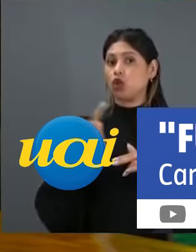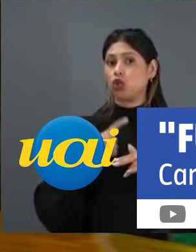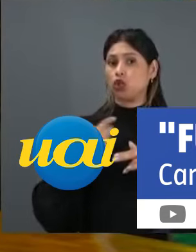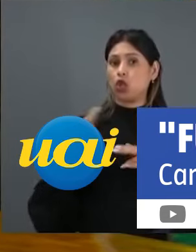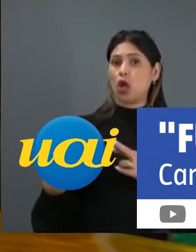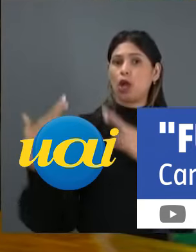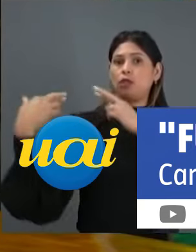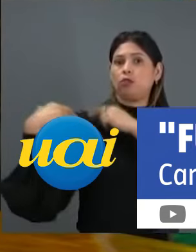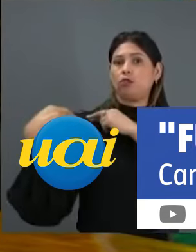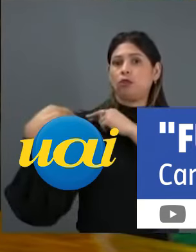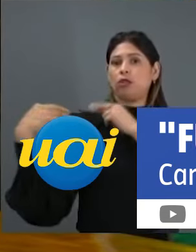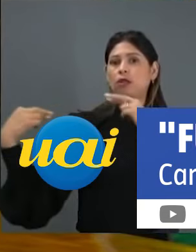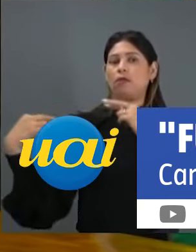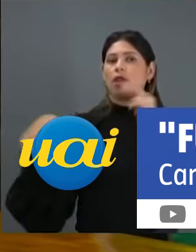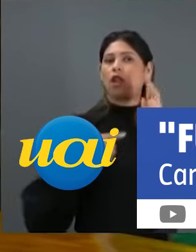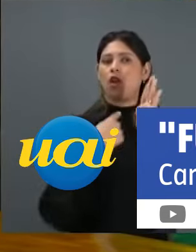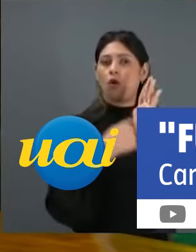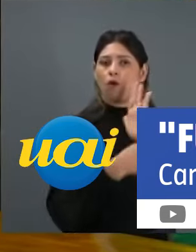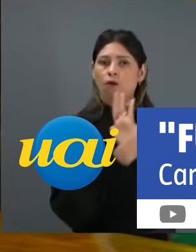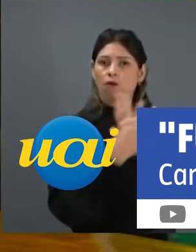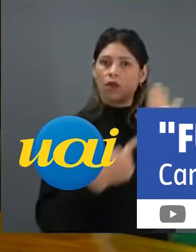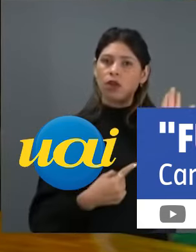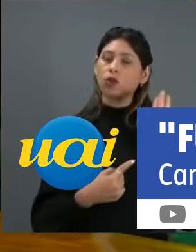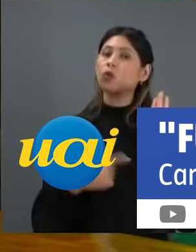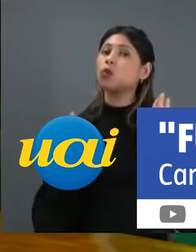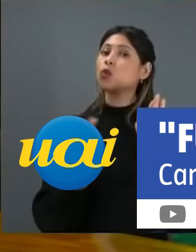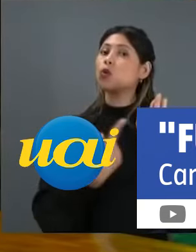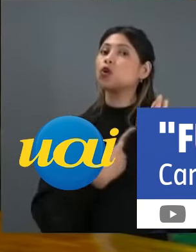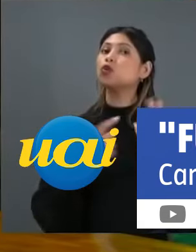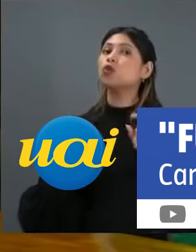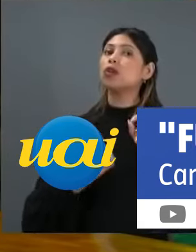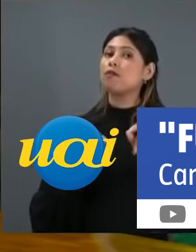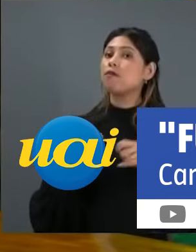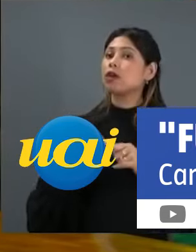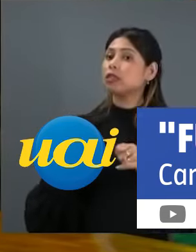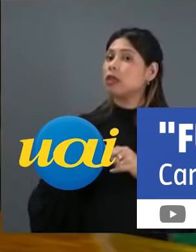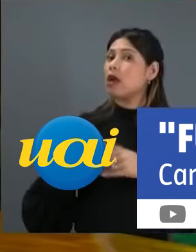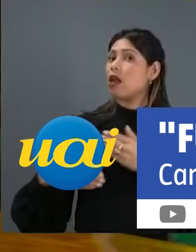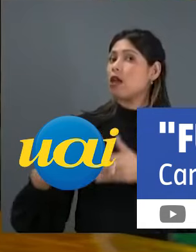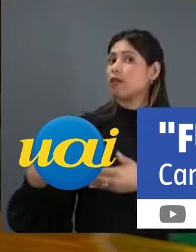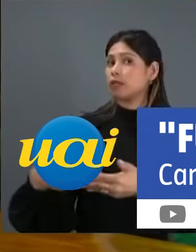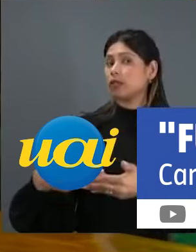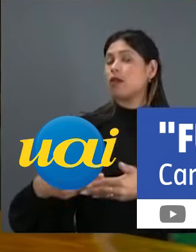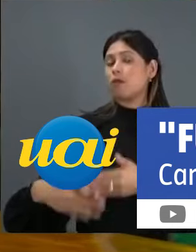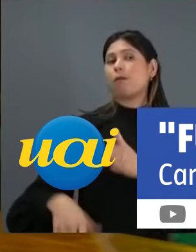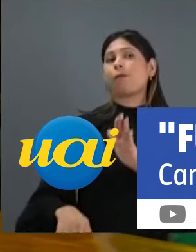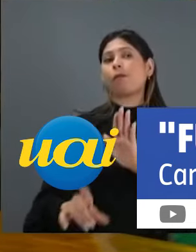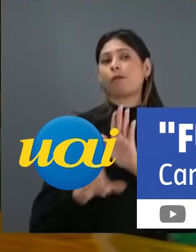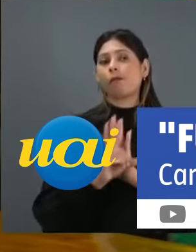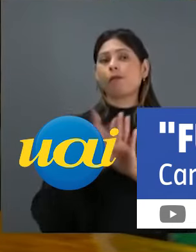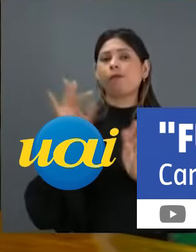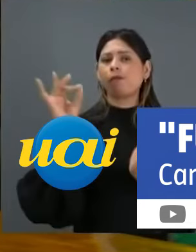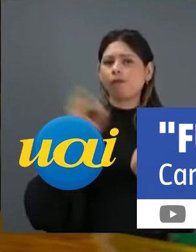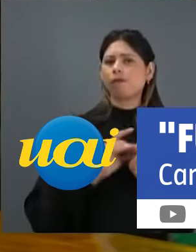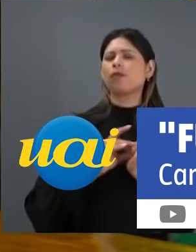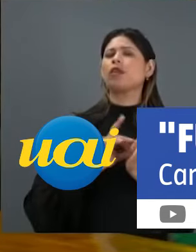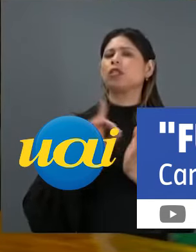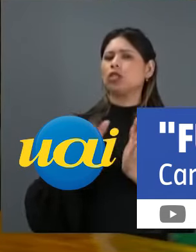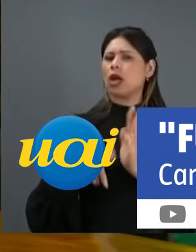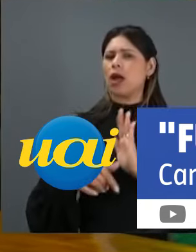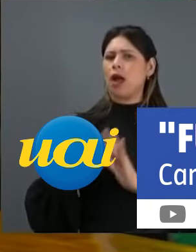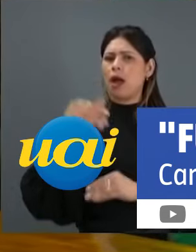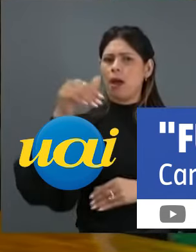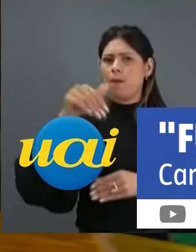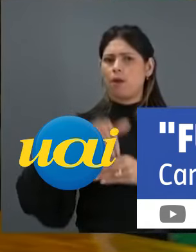veto. Derrubar esse veto e a gente fazer vigorar na sua plenitude aquilo que foi aprovado